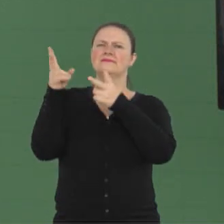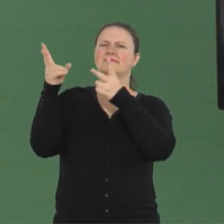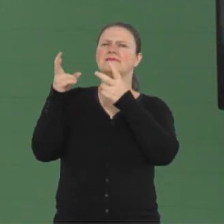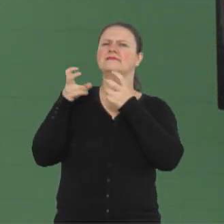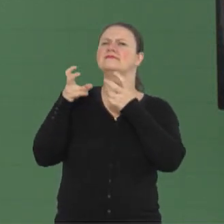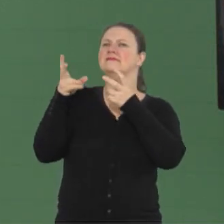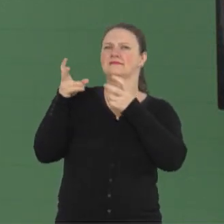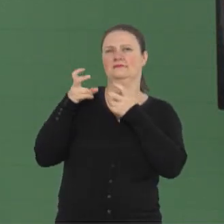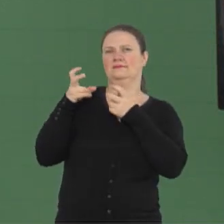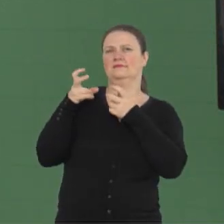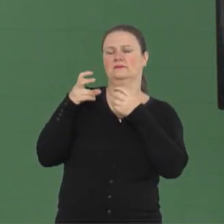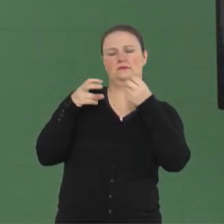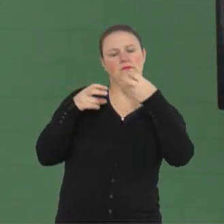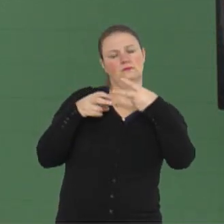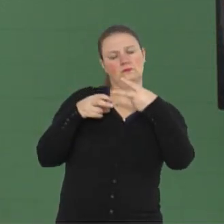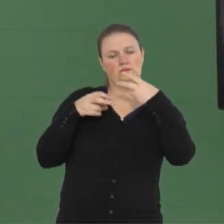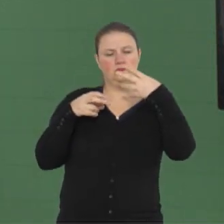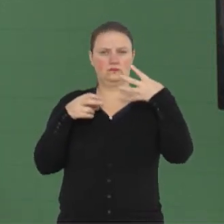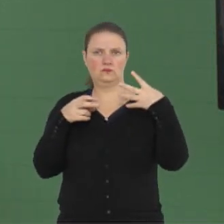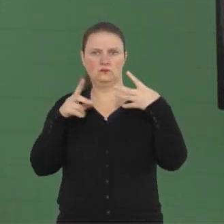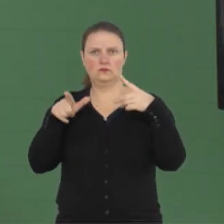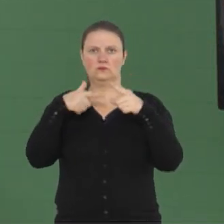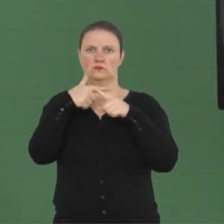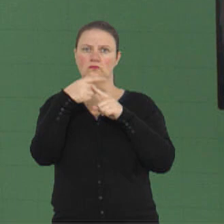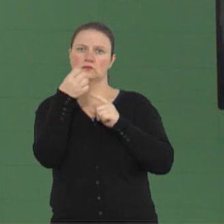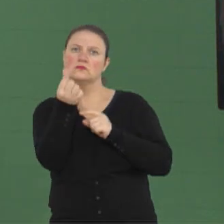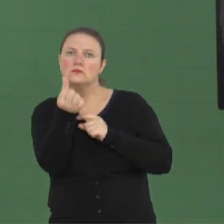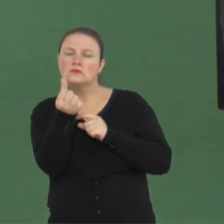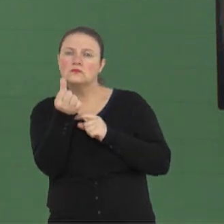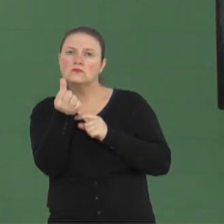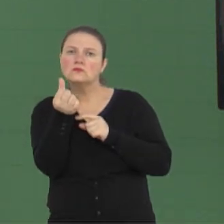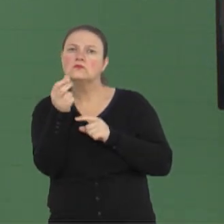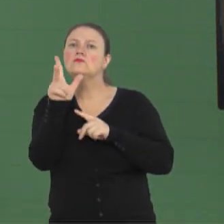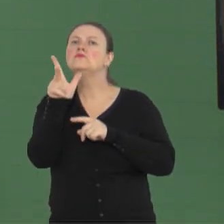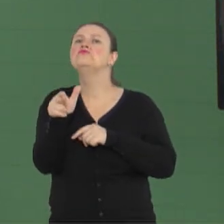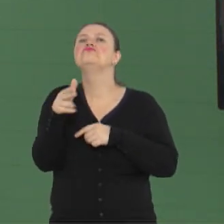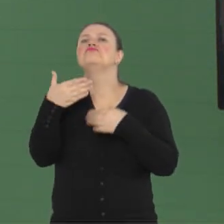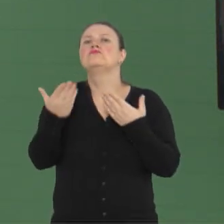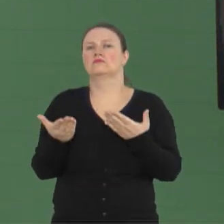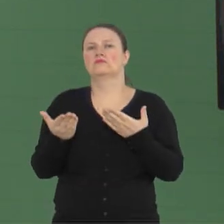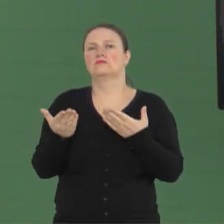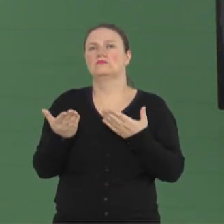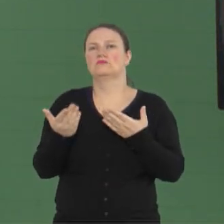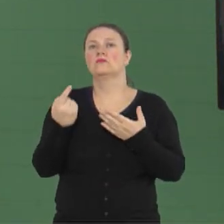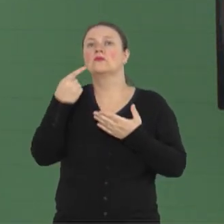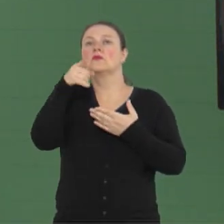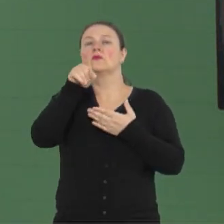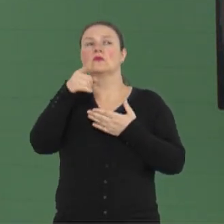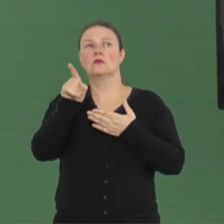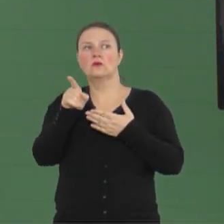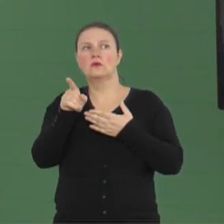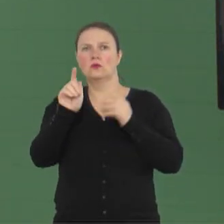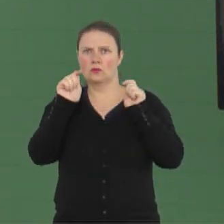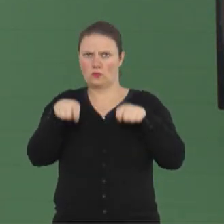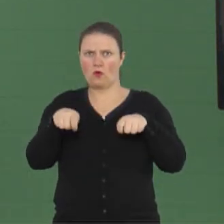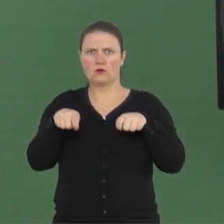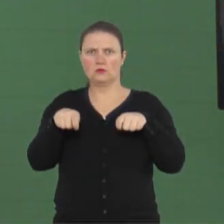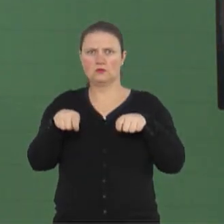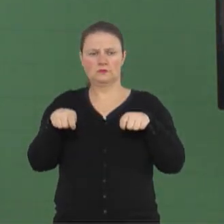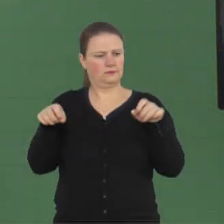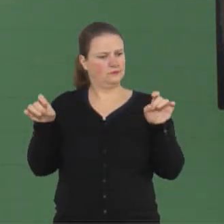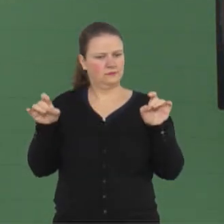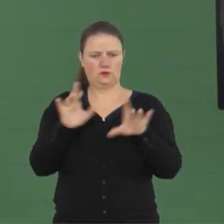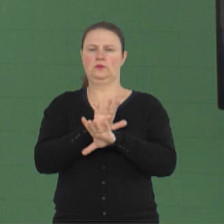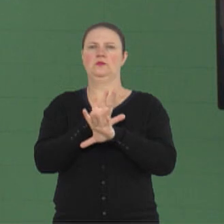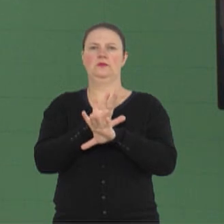percebam, 24 mais 6 é a última operação dessa expressão. Agora eu finalizo o cálculo